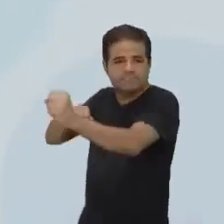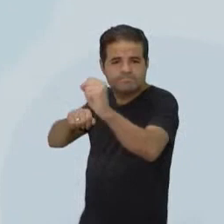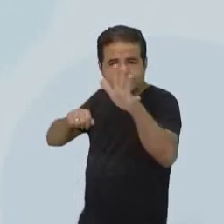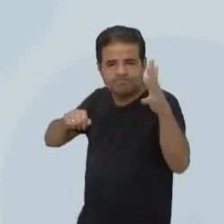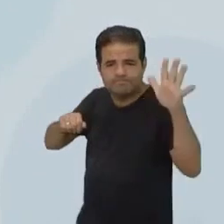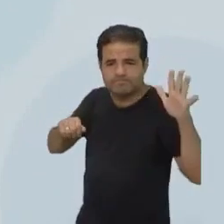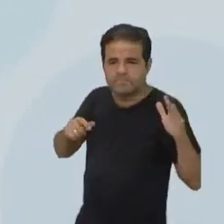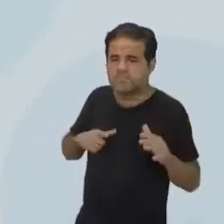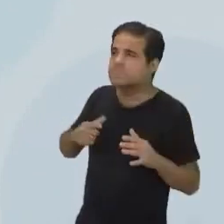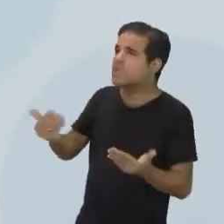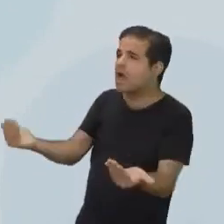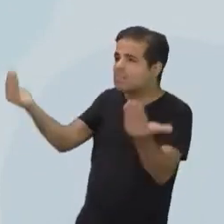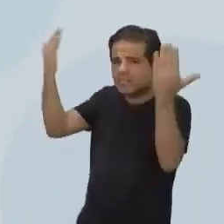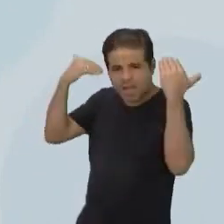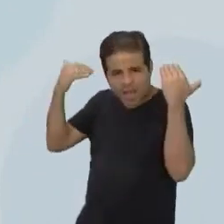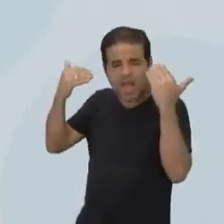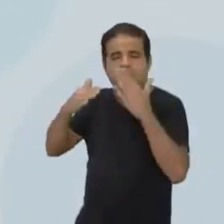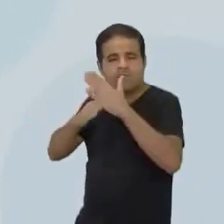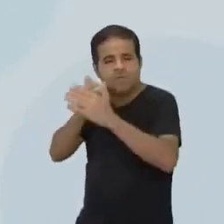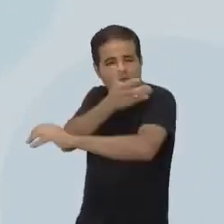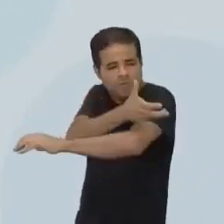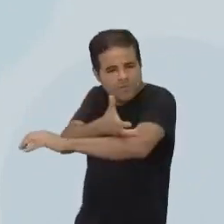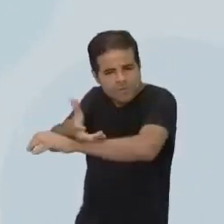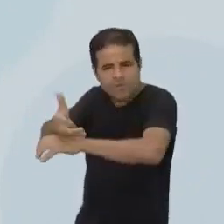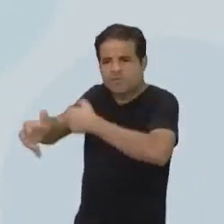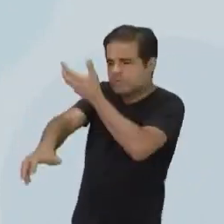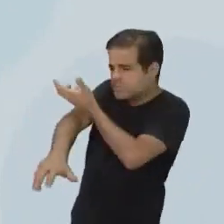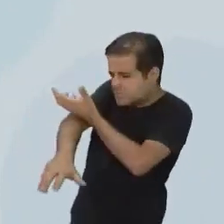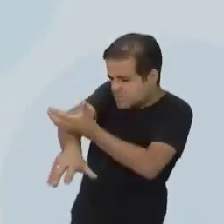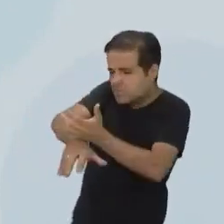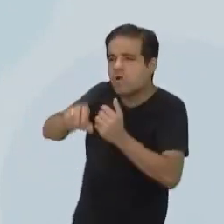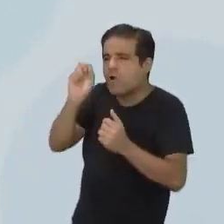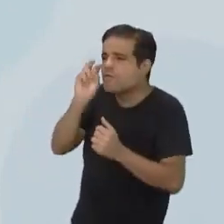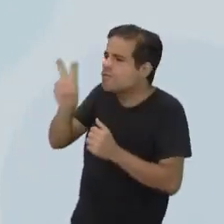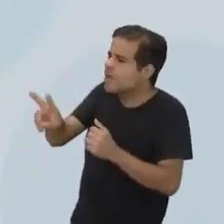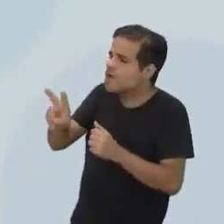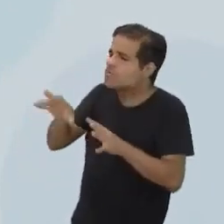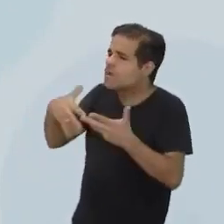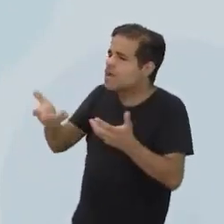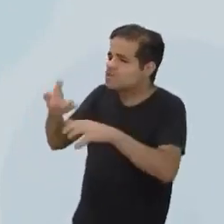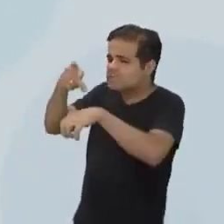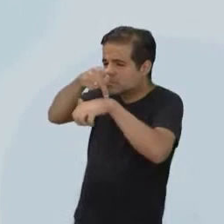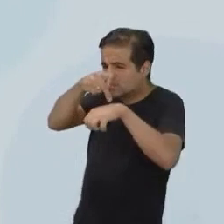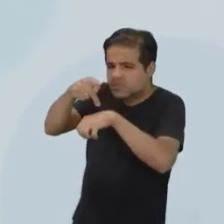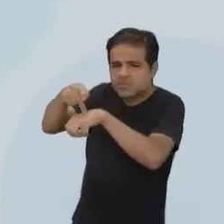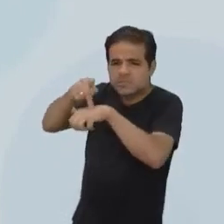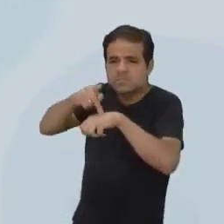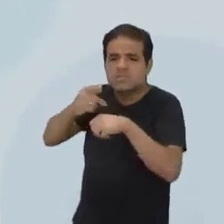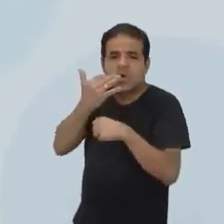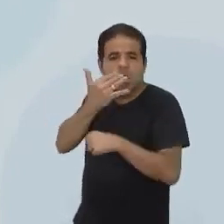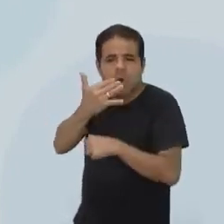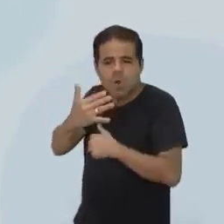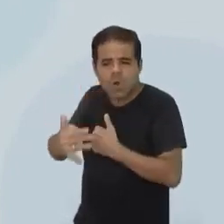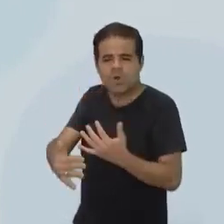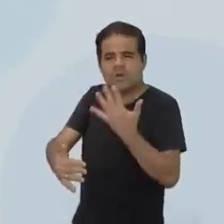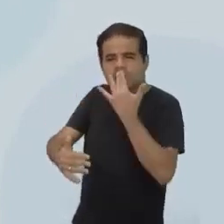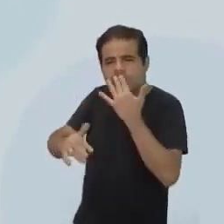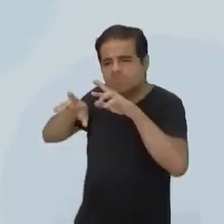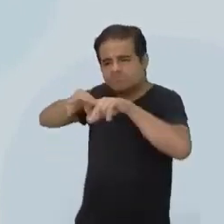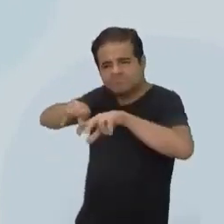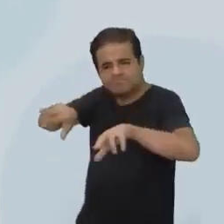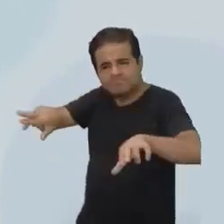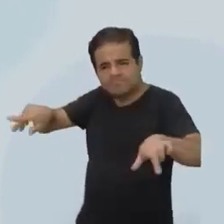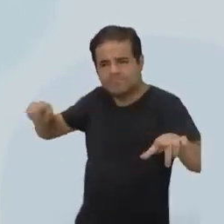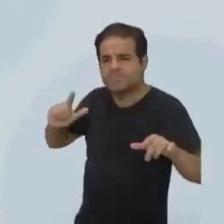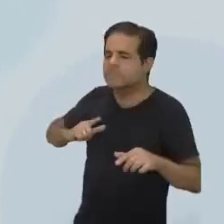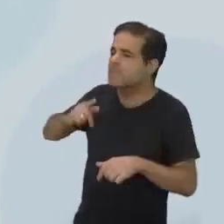tem um fundo de vegetal ali, de plantinhas, né? Ali atrás. Mas essas rochas apresentam diferentes colorações, né? Então a